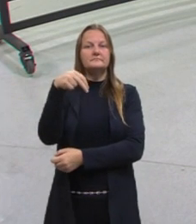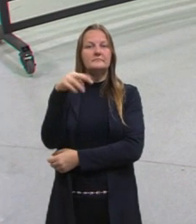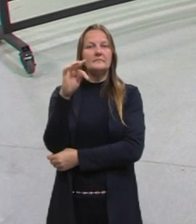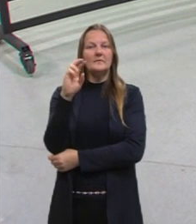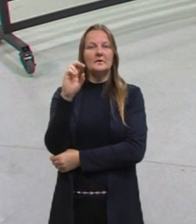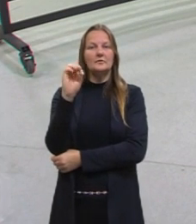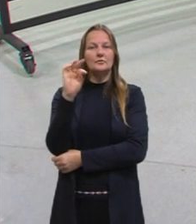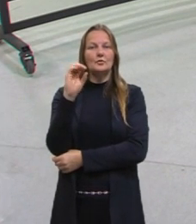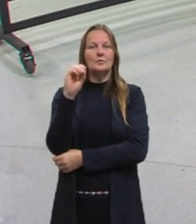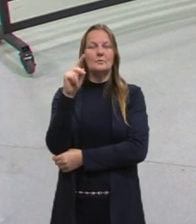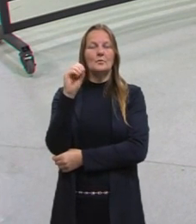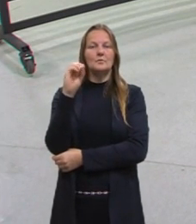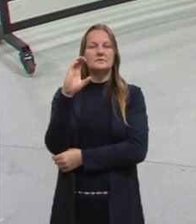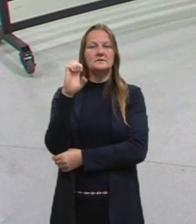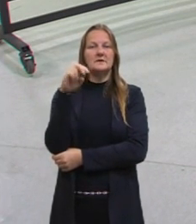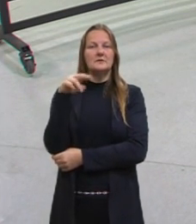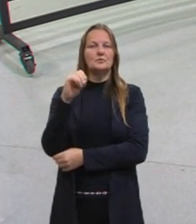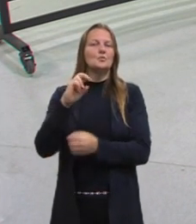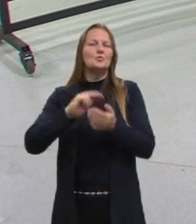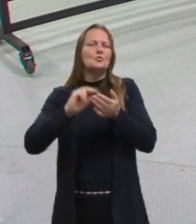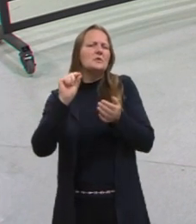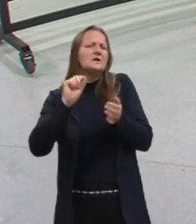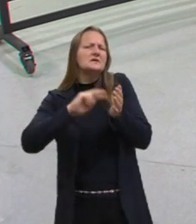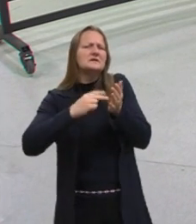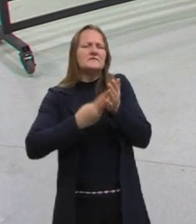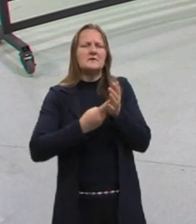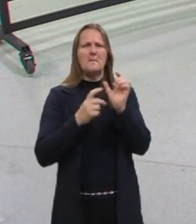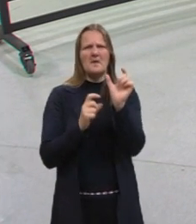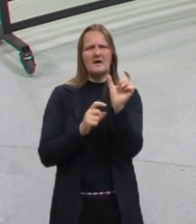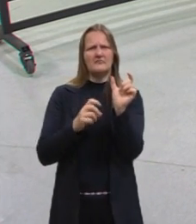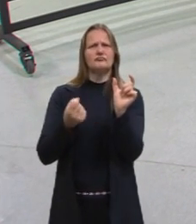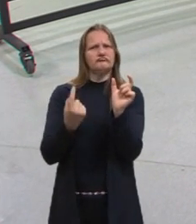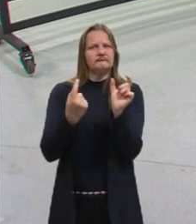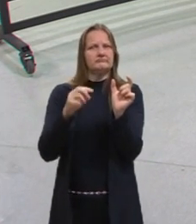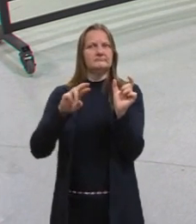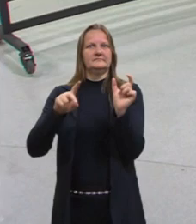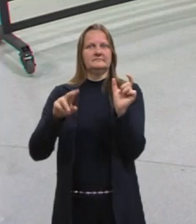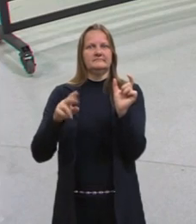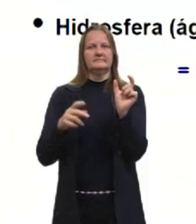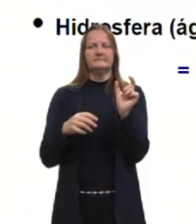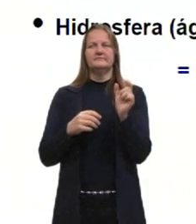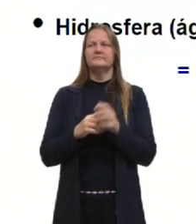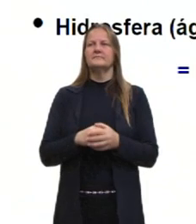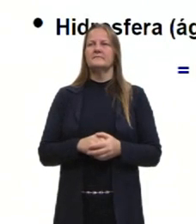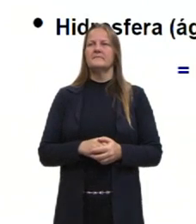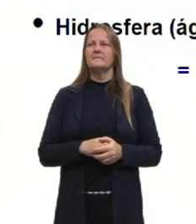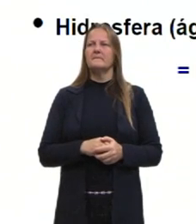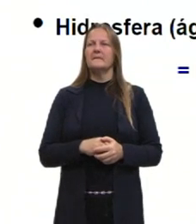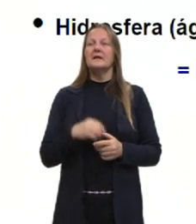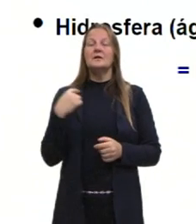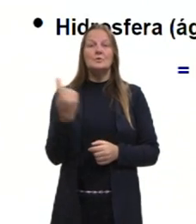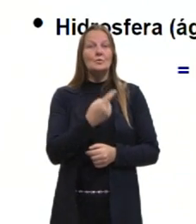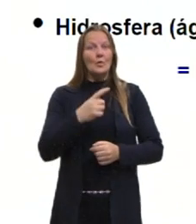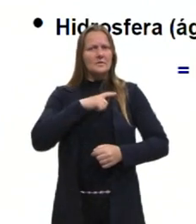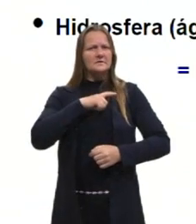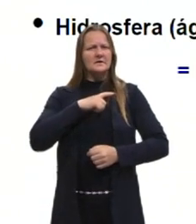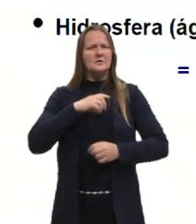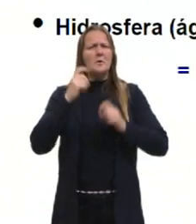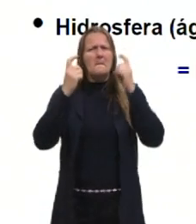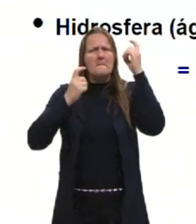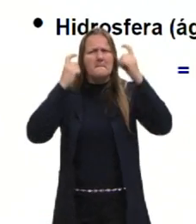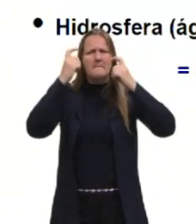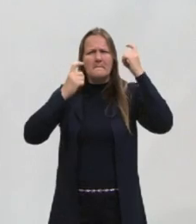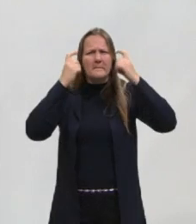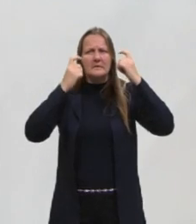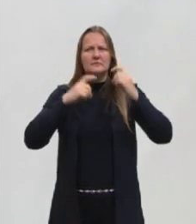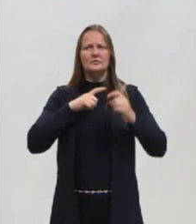este antropoceno que que ele significa ele significa que nós temos preocupações